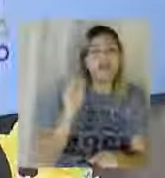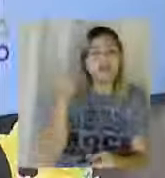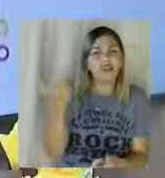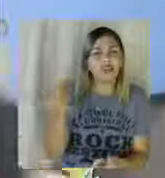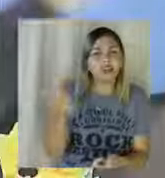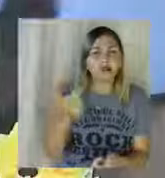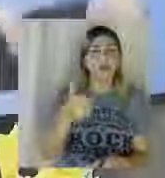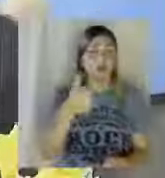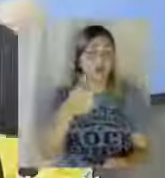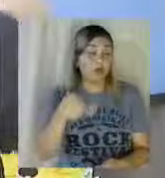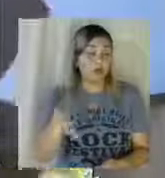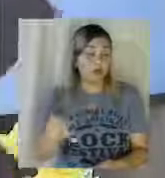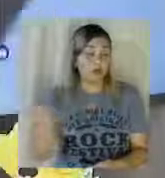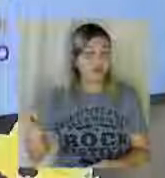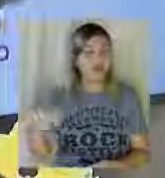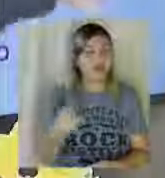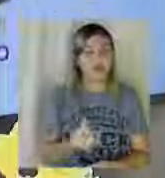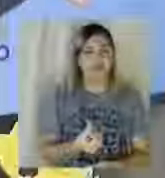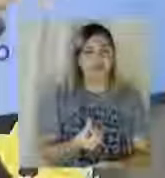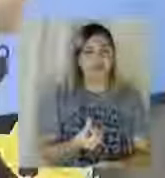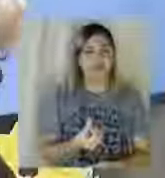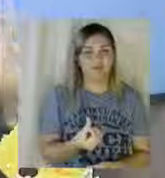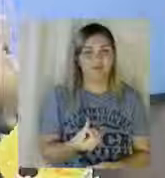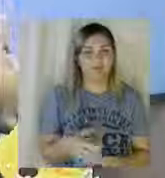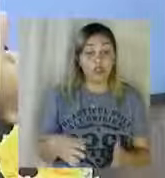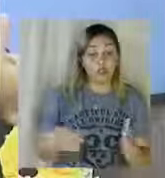1996. E nós chegamos em